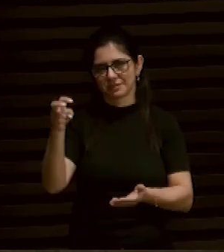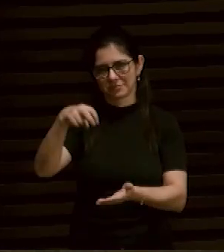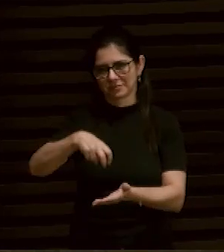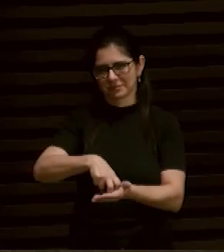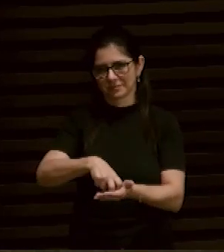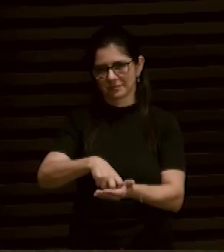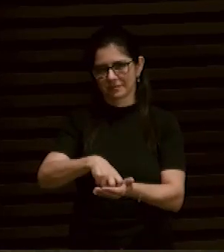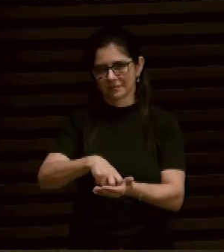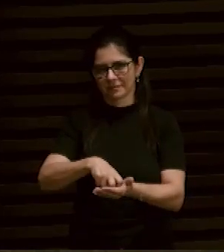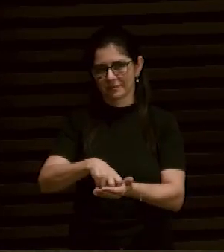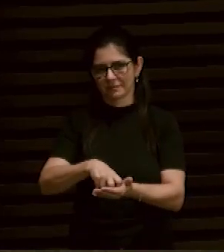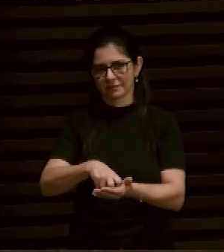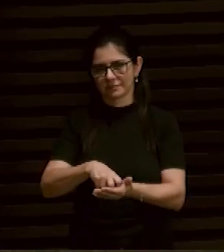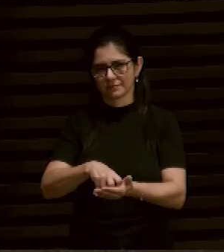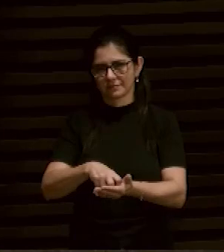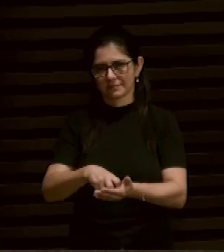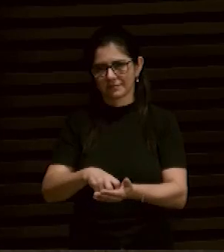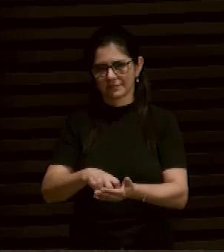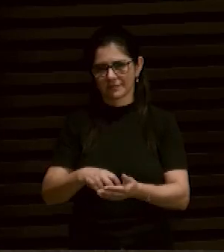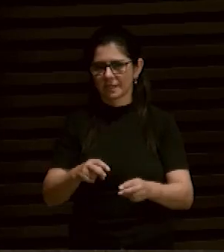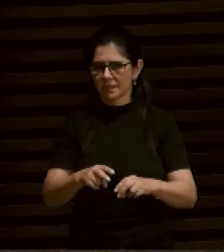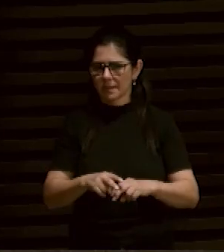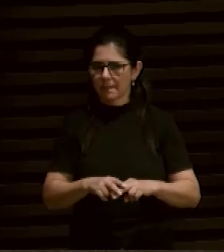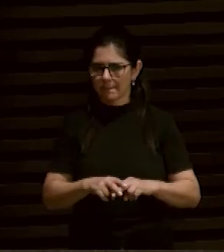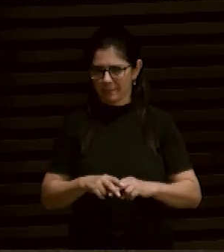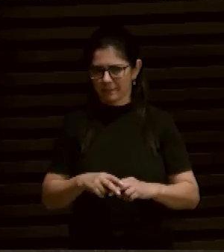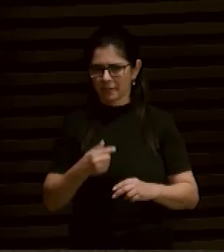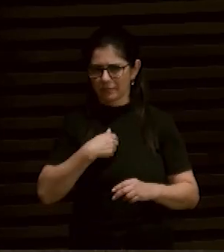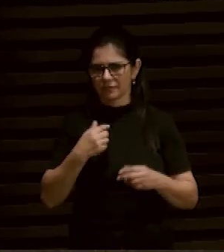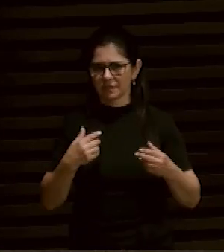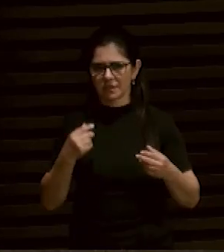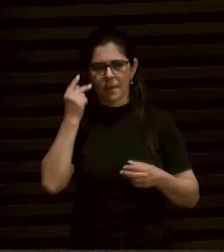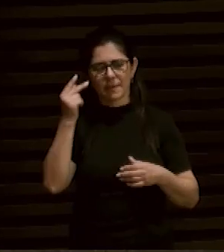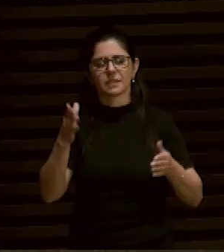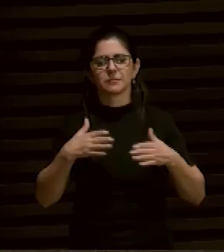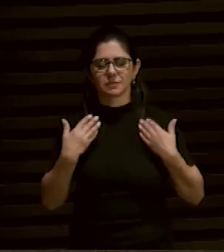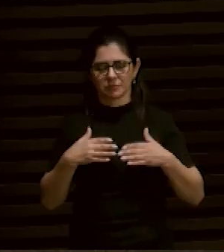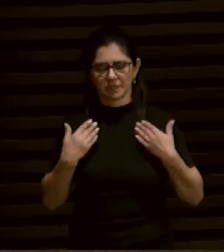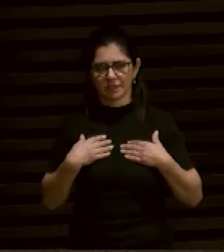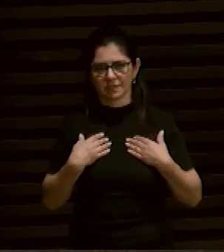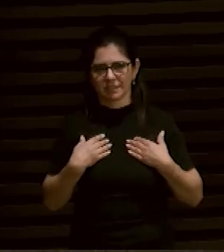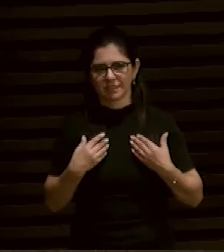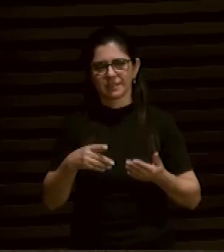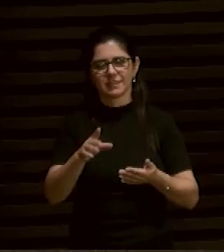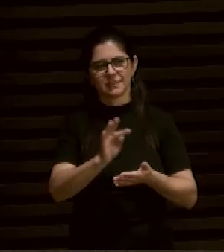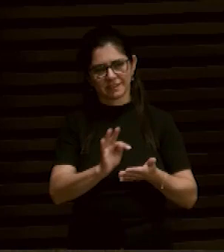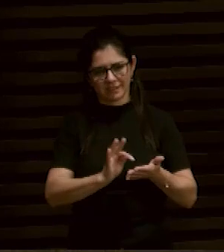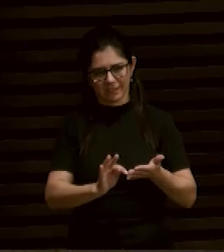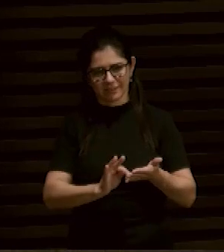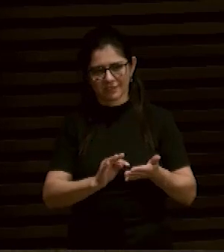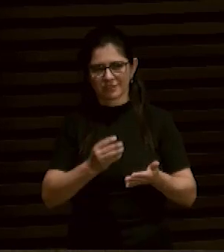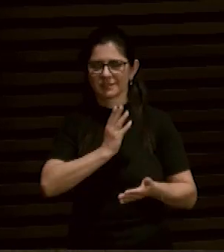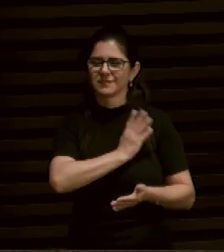foi motivo de muita alegria esse texto, porque quantas não são as vezes que mesmo sendo filho de Deus, o meu coração se coloca em